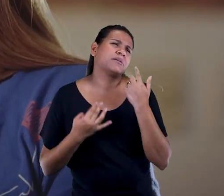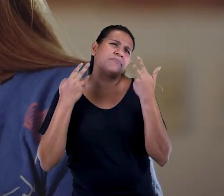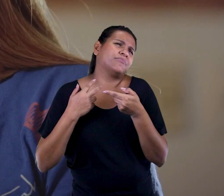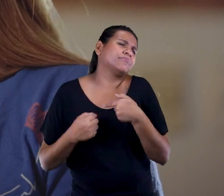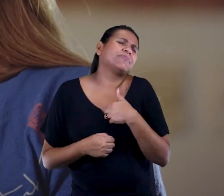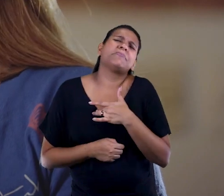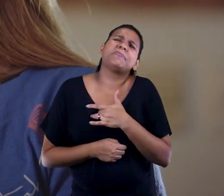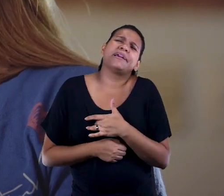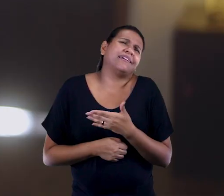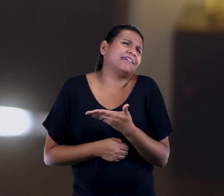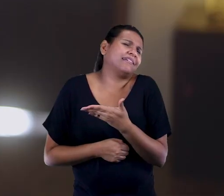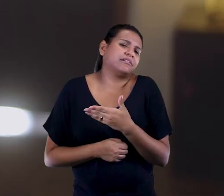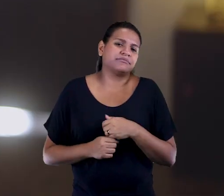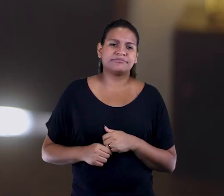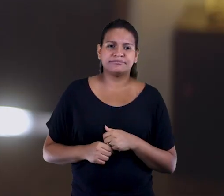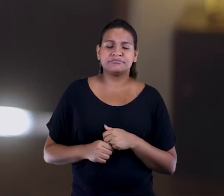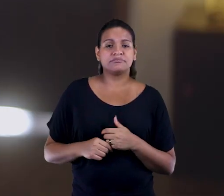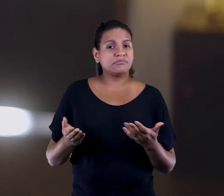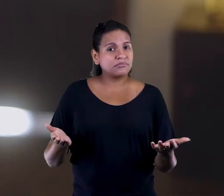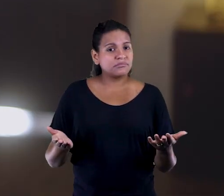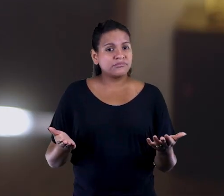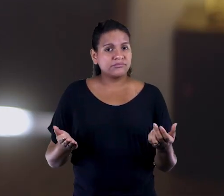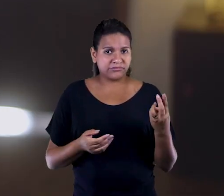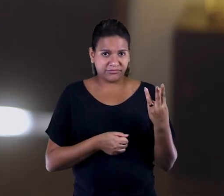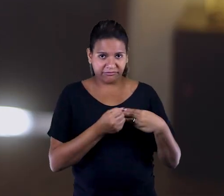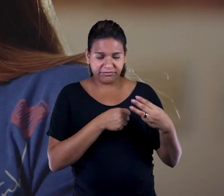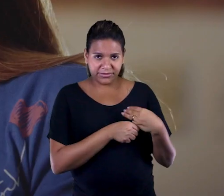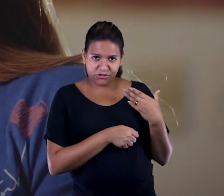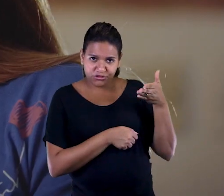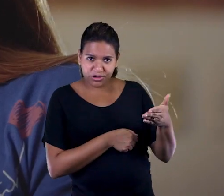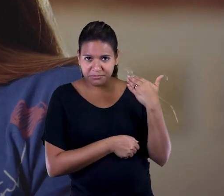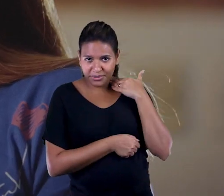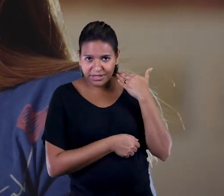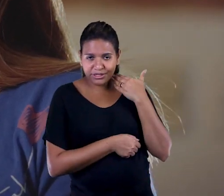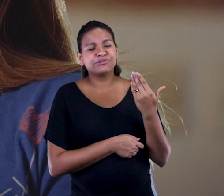muita pena deles. Tem mais ou menos uns 3 anos, ela entrou numa agência de banco e o